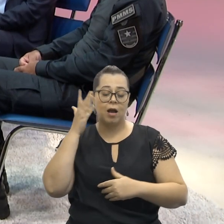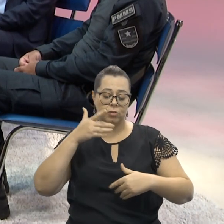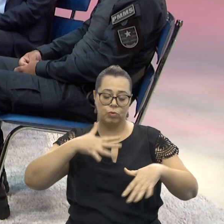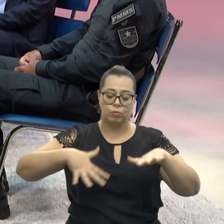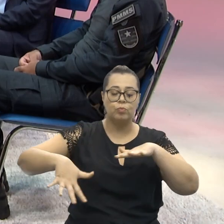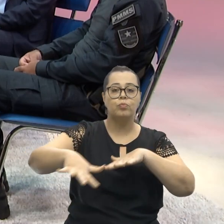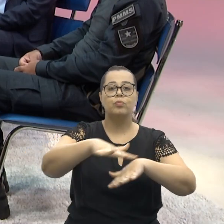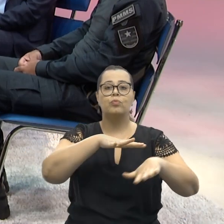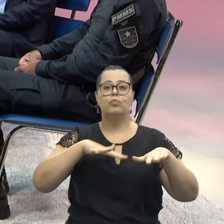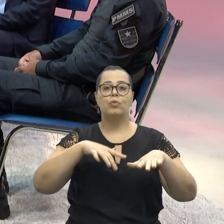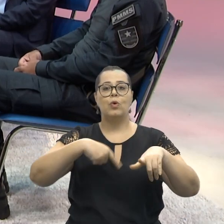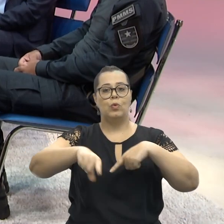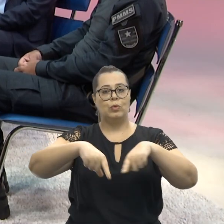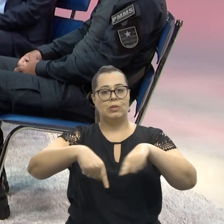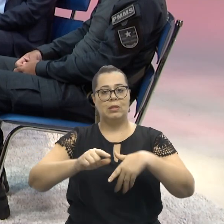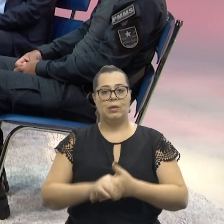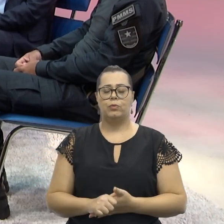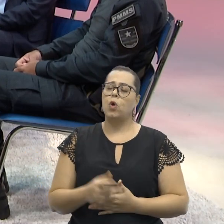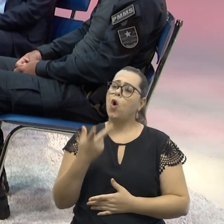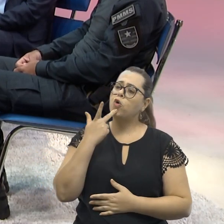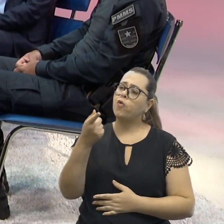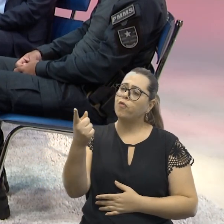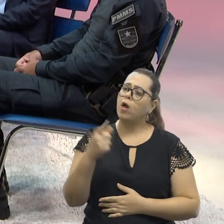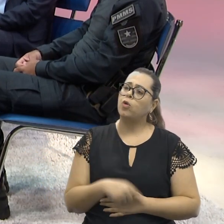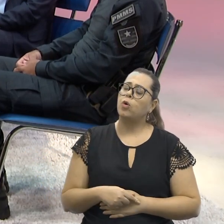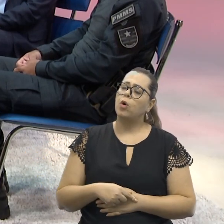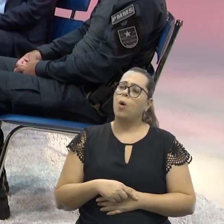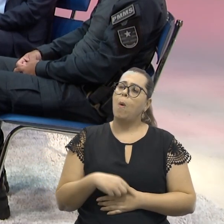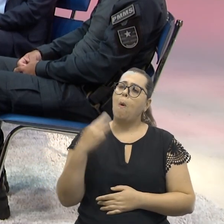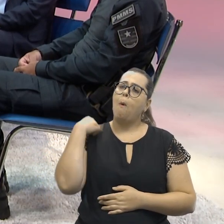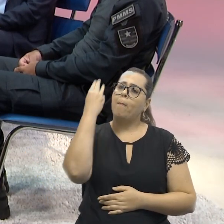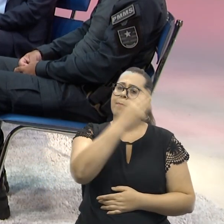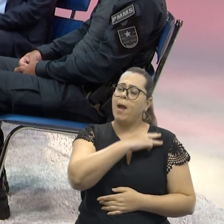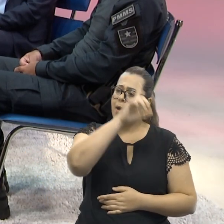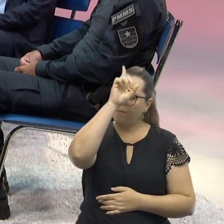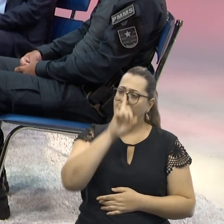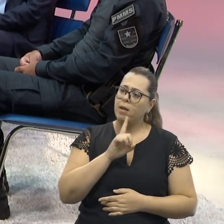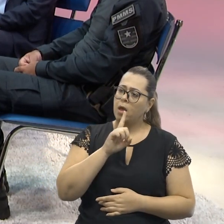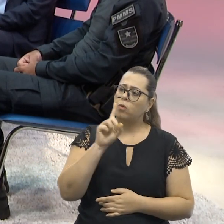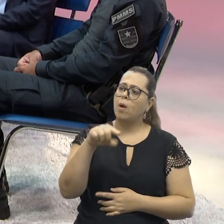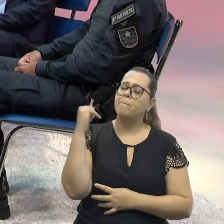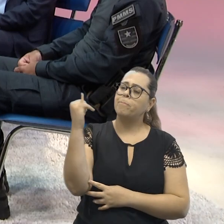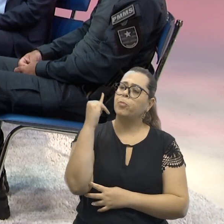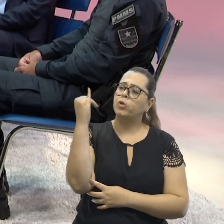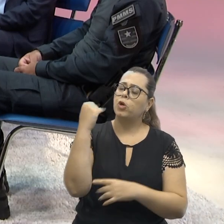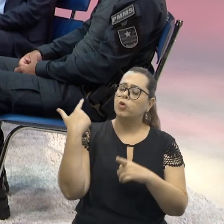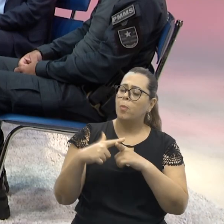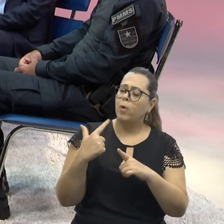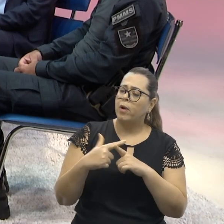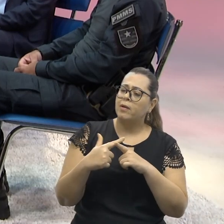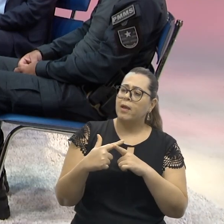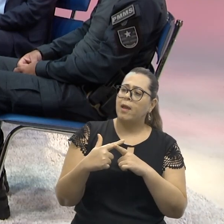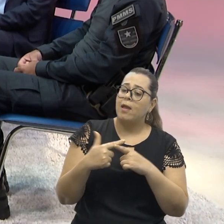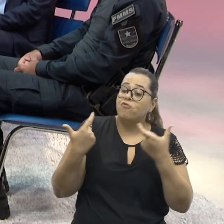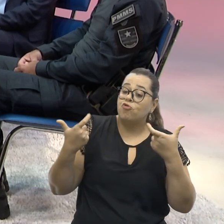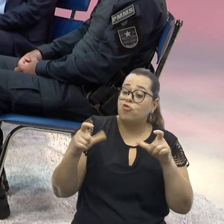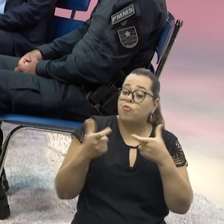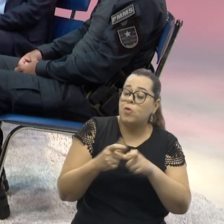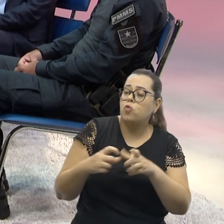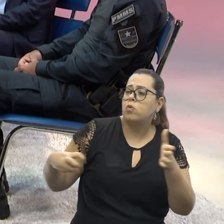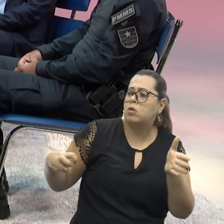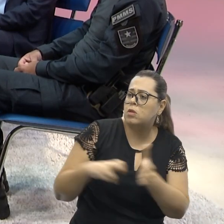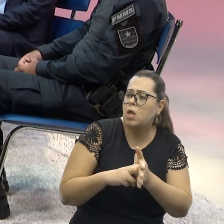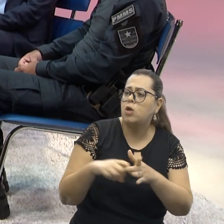trânsito. A campanha Maio Amarelo, como você mesmo citou, ela nasceu com esse propósito, né, em reduzir